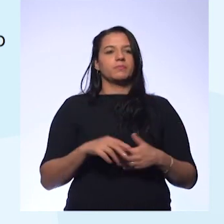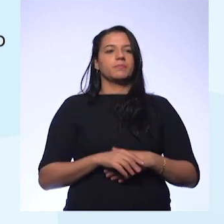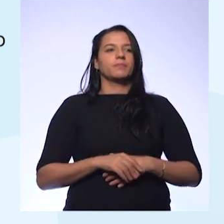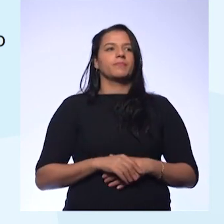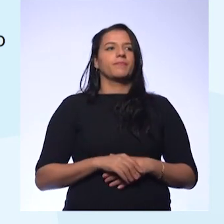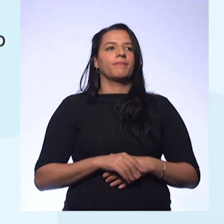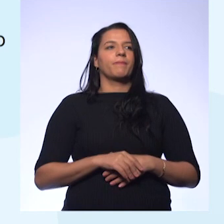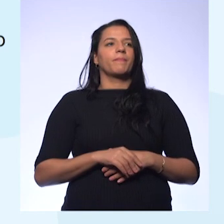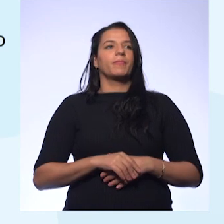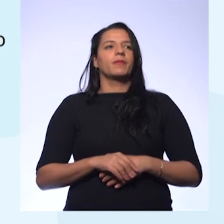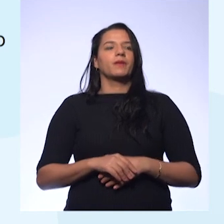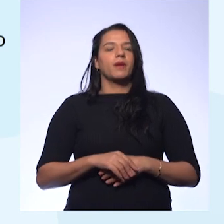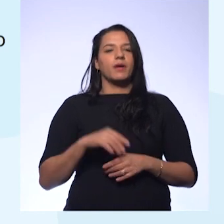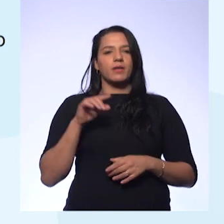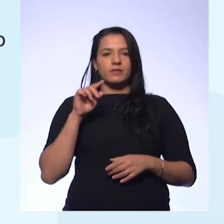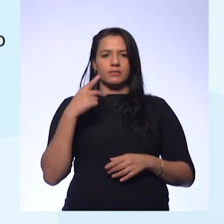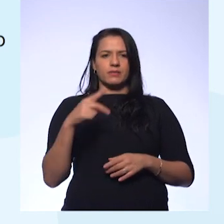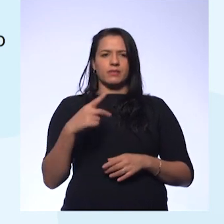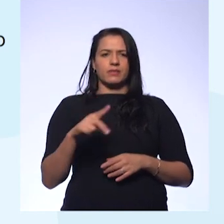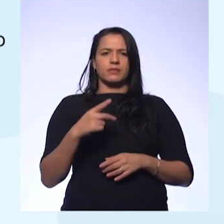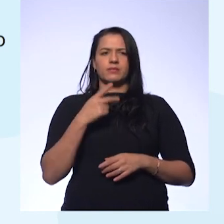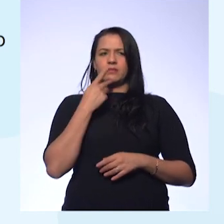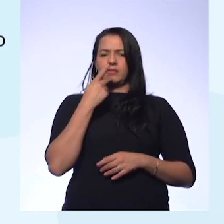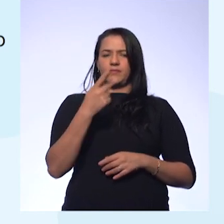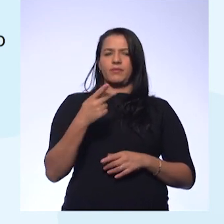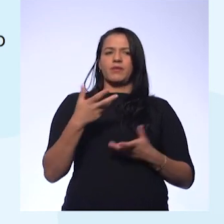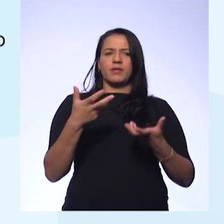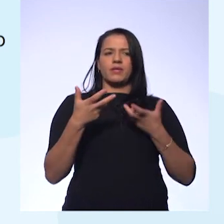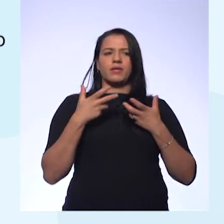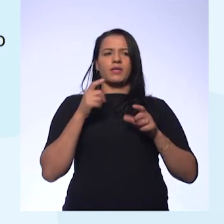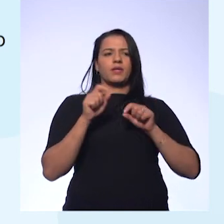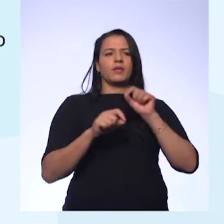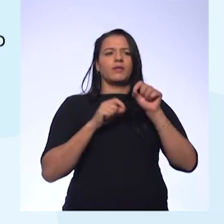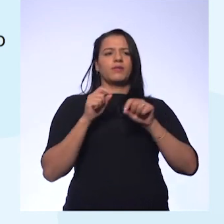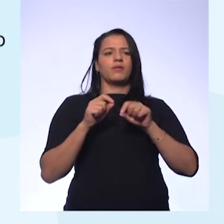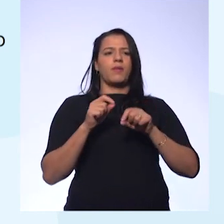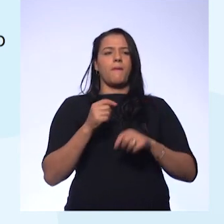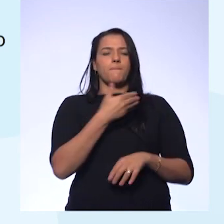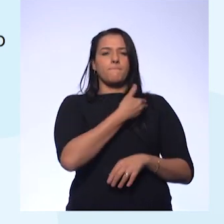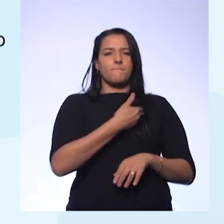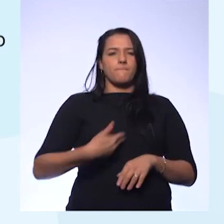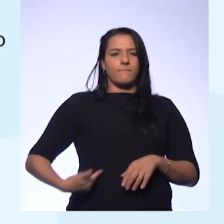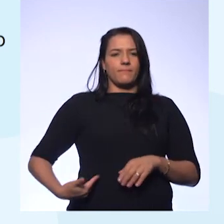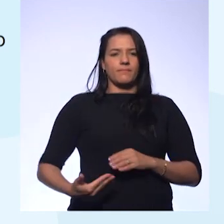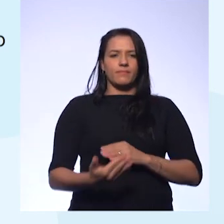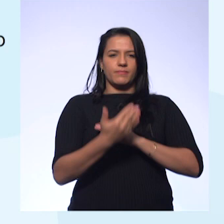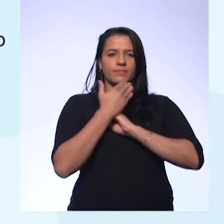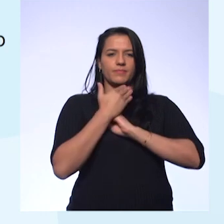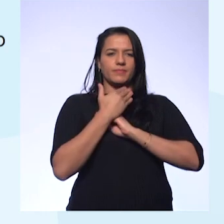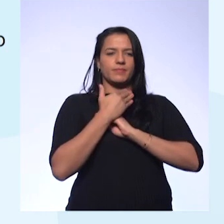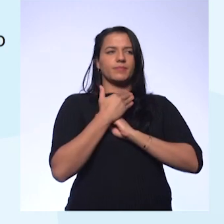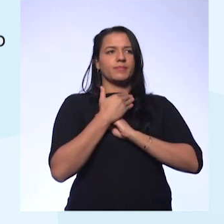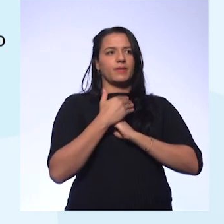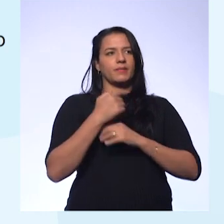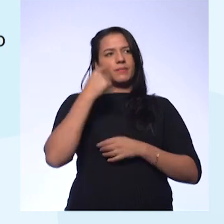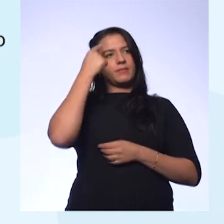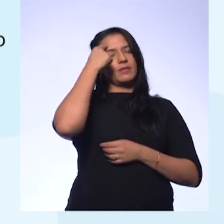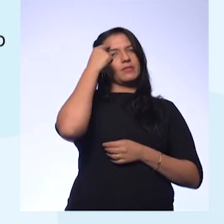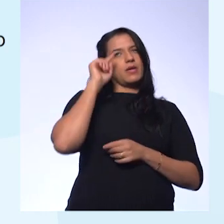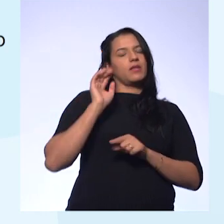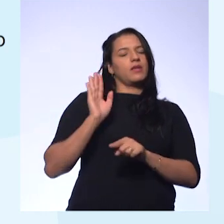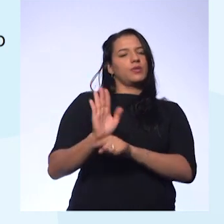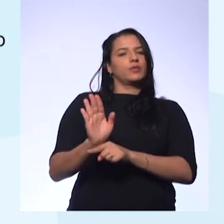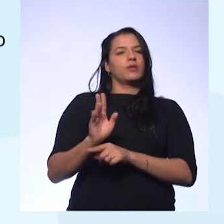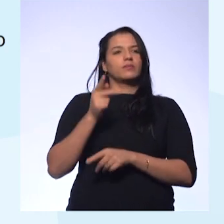vamos perder de vista, Getúlio Vargas sempre se interessa na manutenção do poder para ele. Então, nós temos um dispositivo nessa Constituição